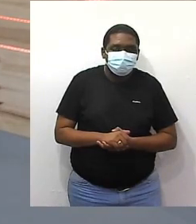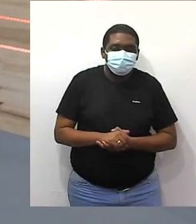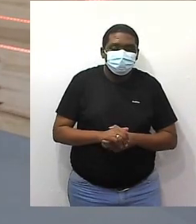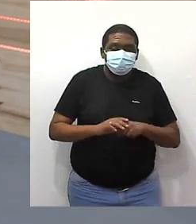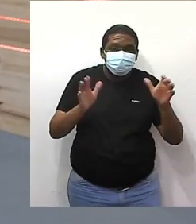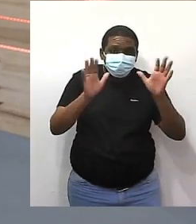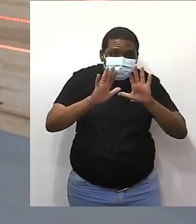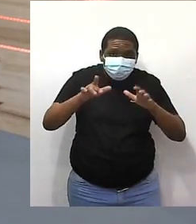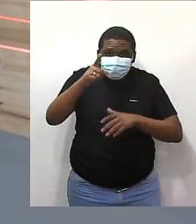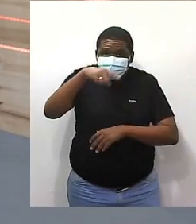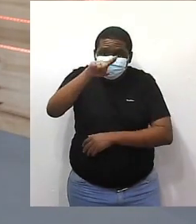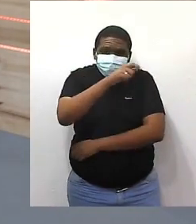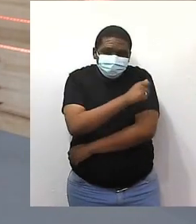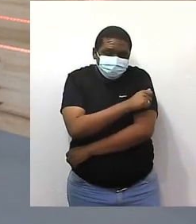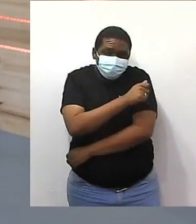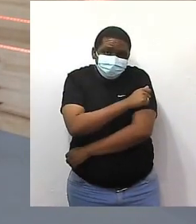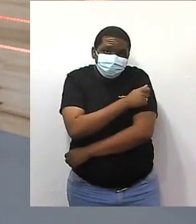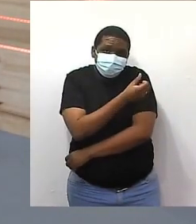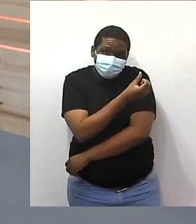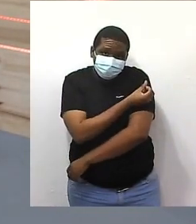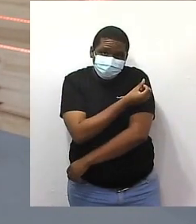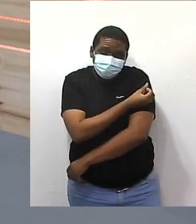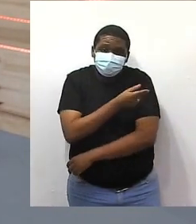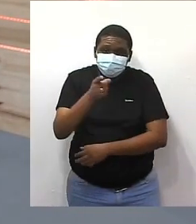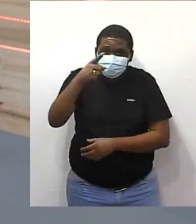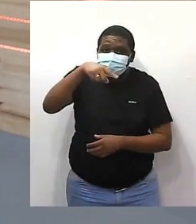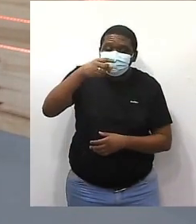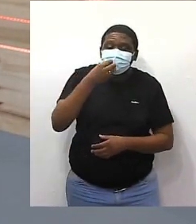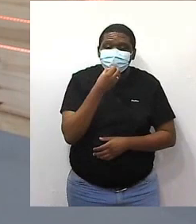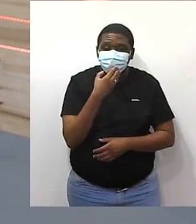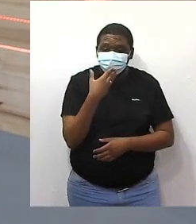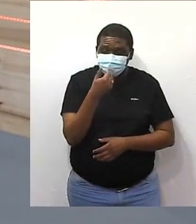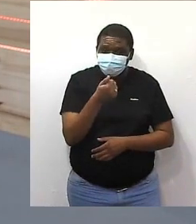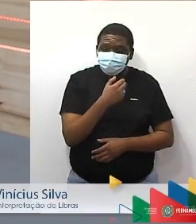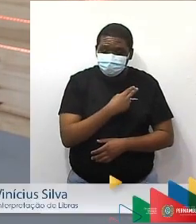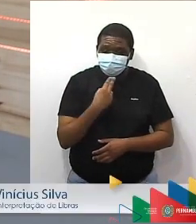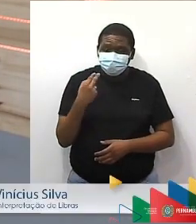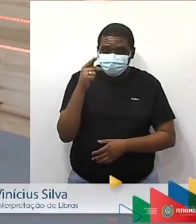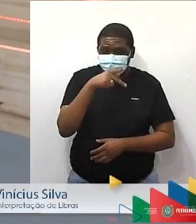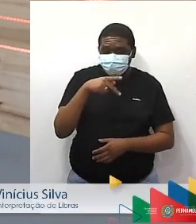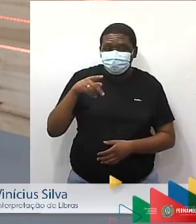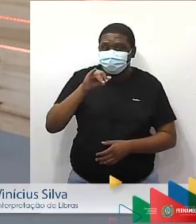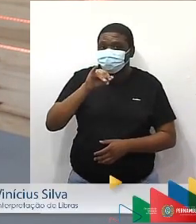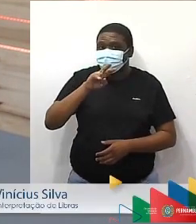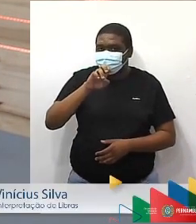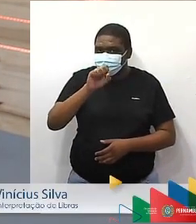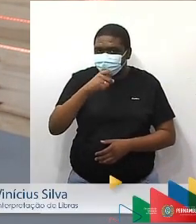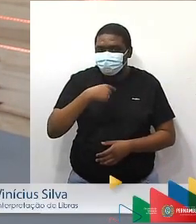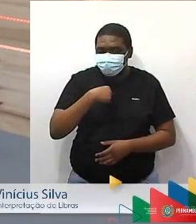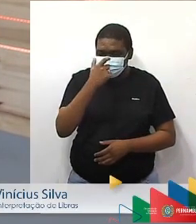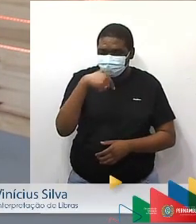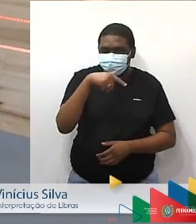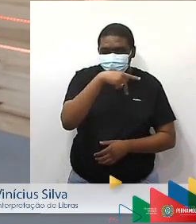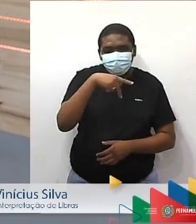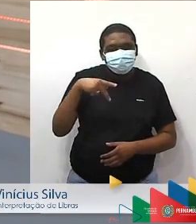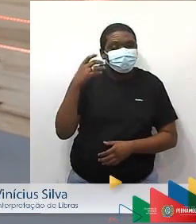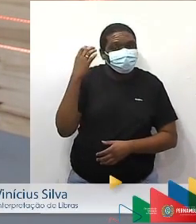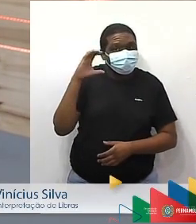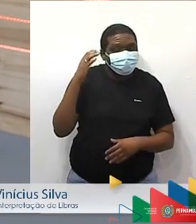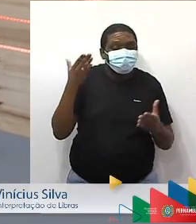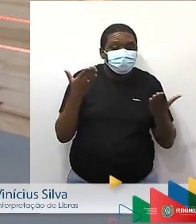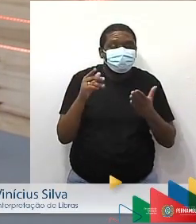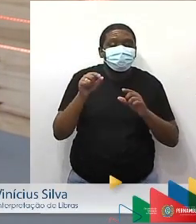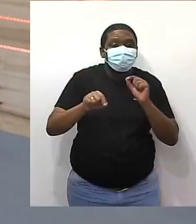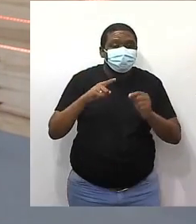E aí, galerinha do sexto ano, tudo bem com vocês? Meu nome é Ives Fernando, eu sou professor de ciências e hoje